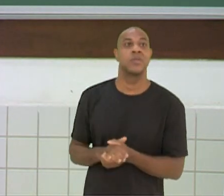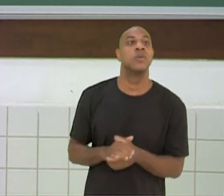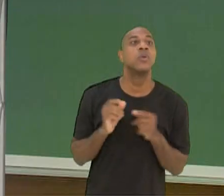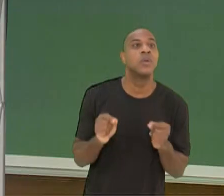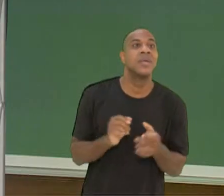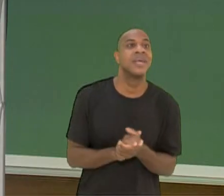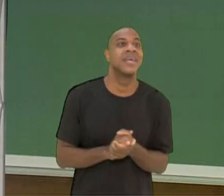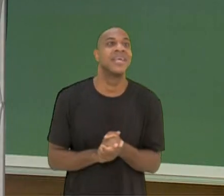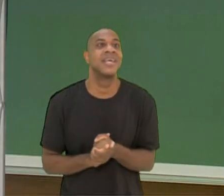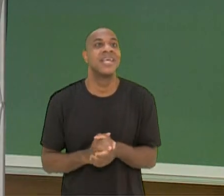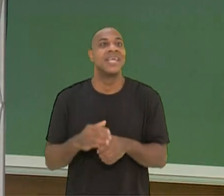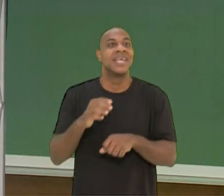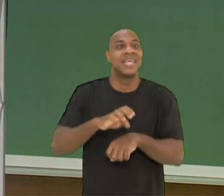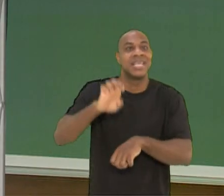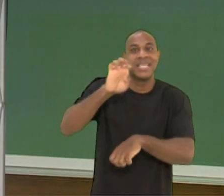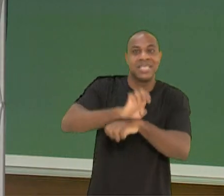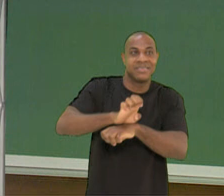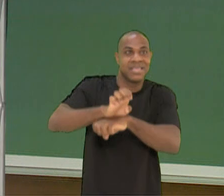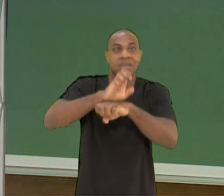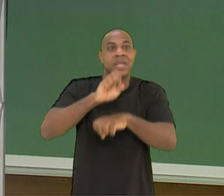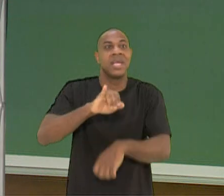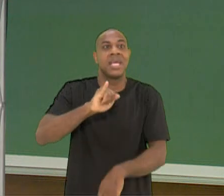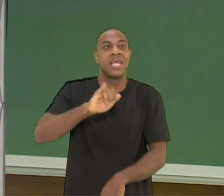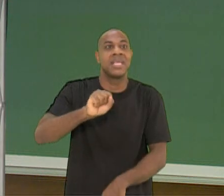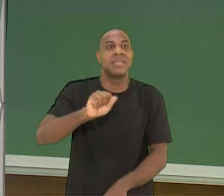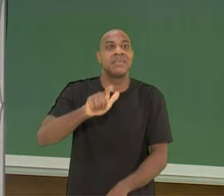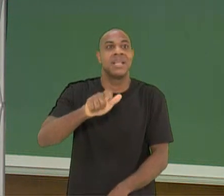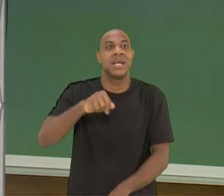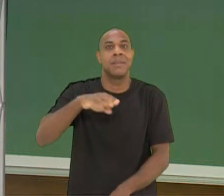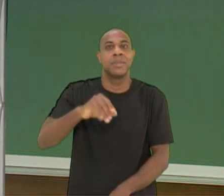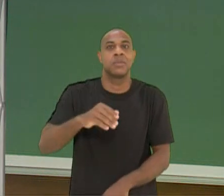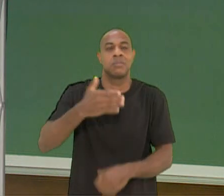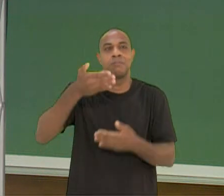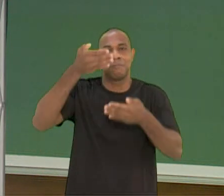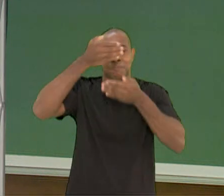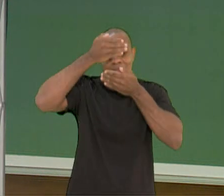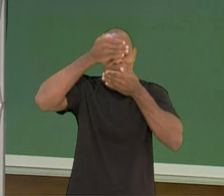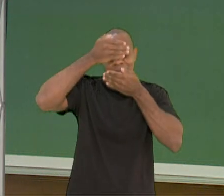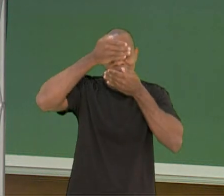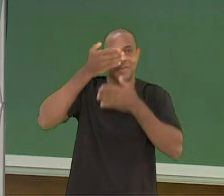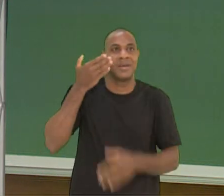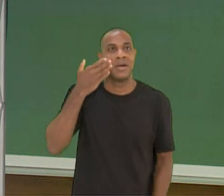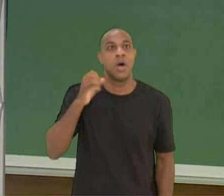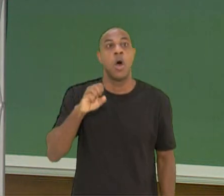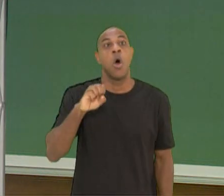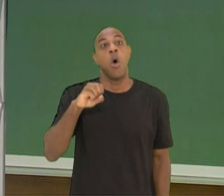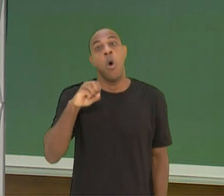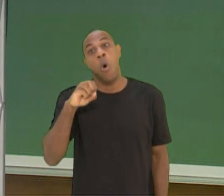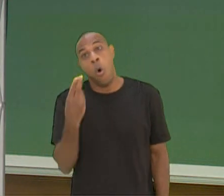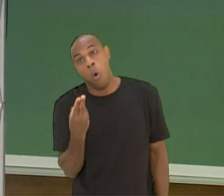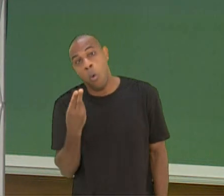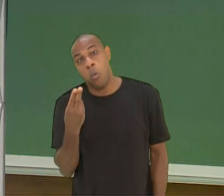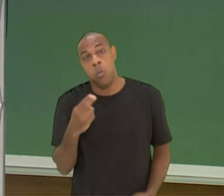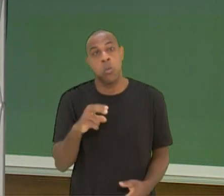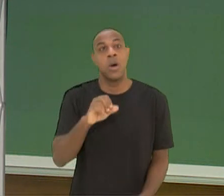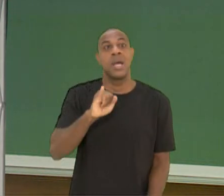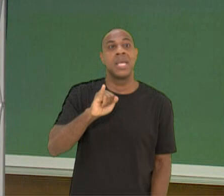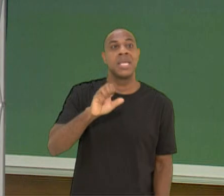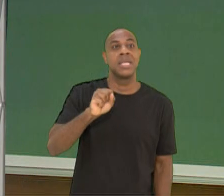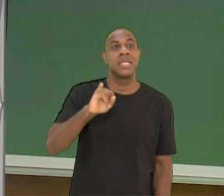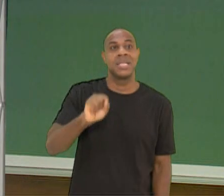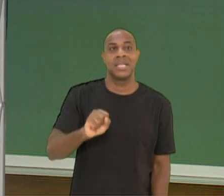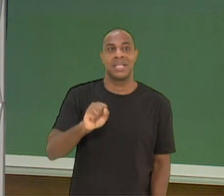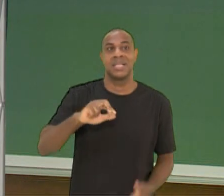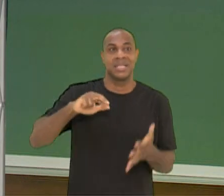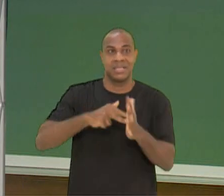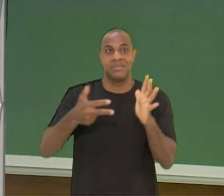o Estado Islâmico, ou a sigla ISIS, em inglês. Então você já ouviu falar do Estado